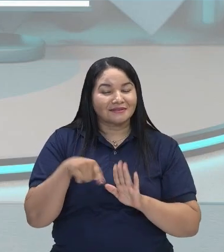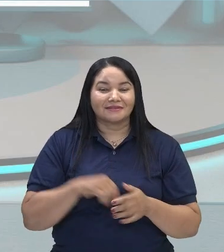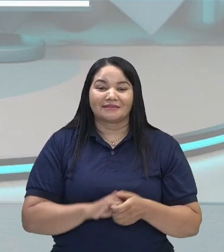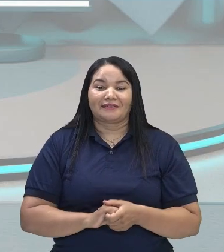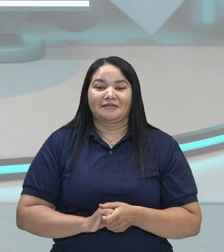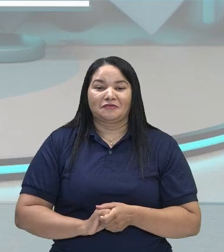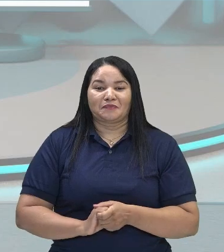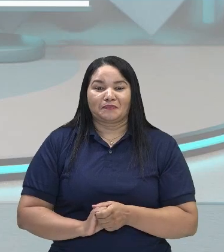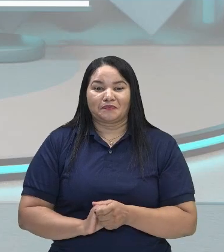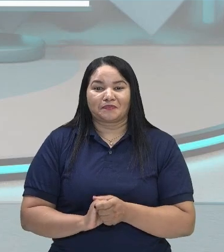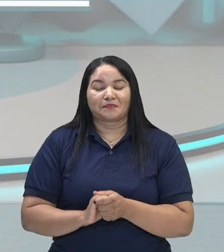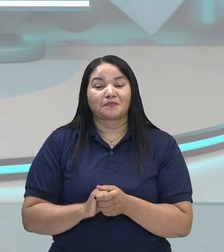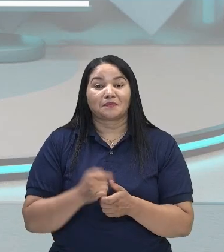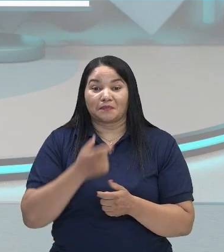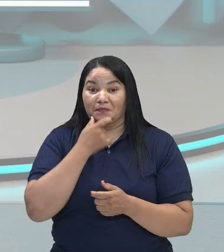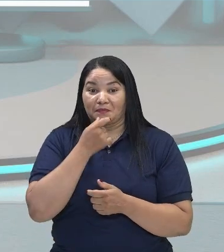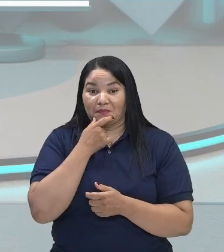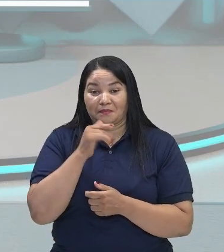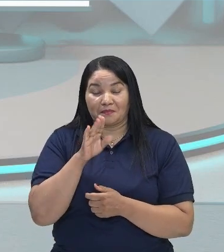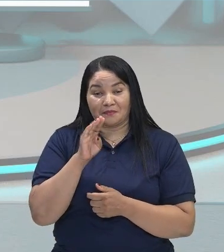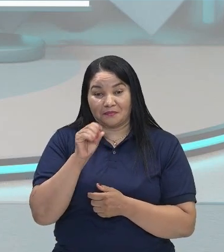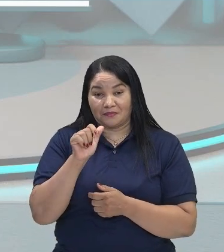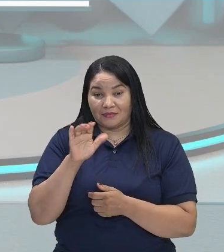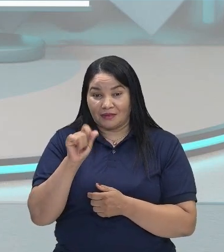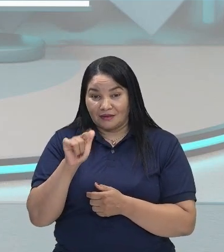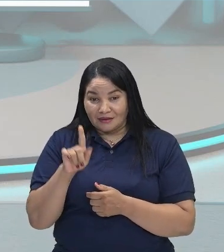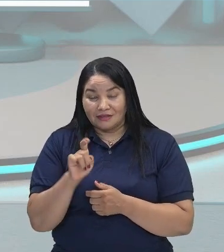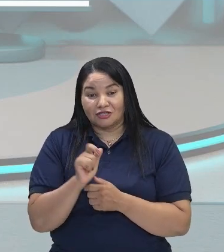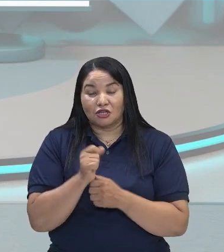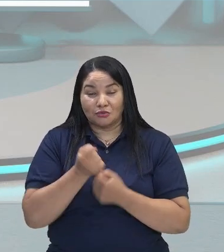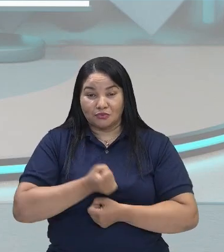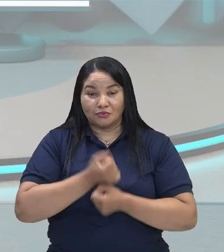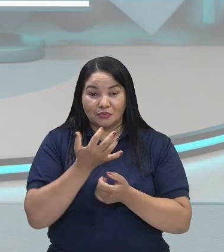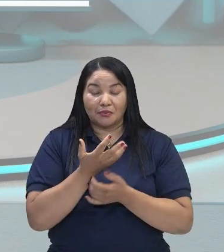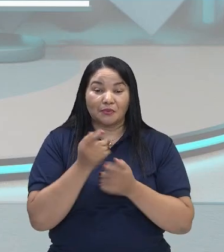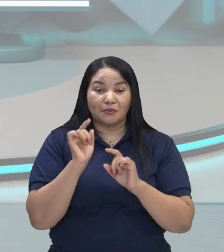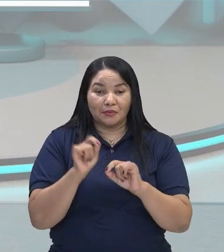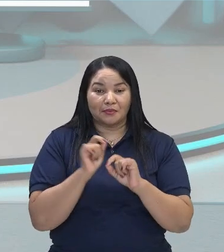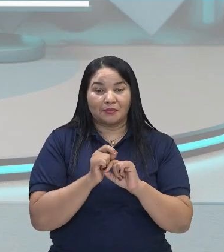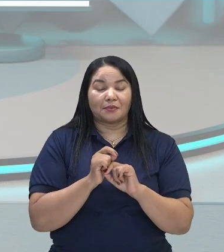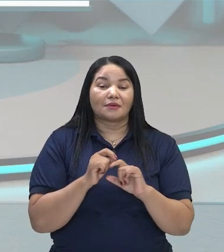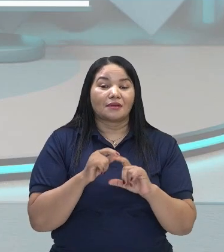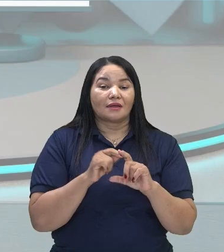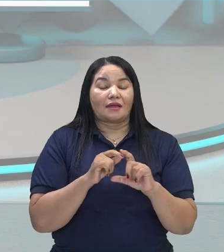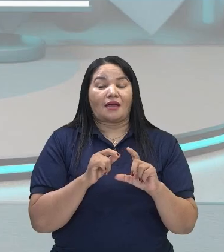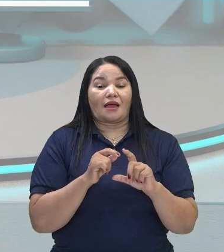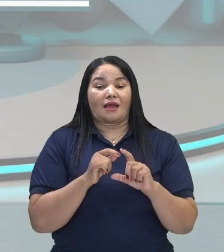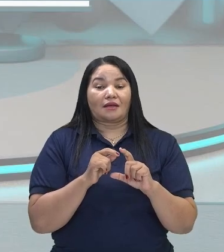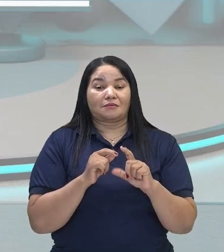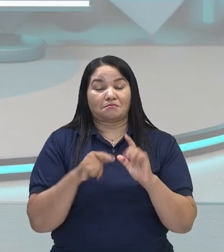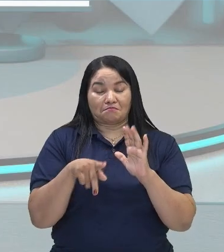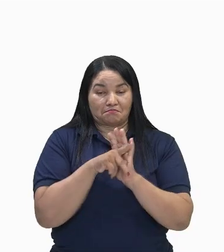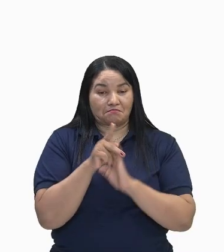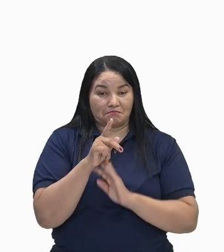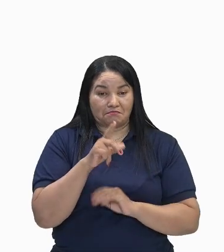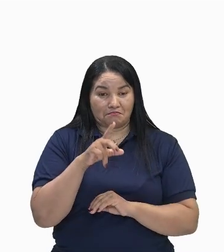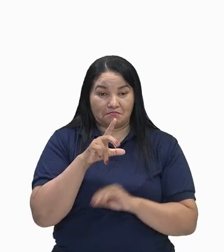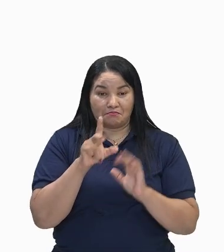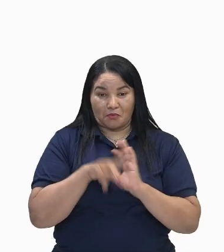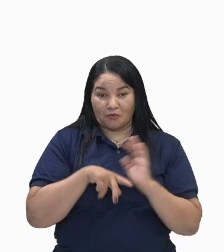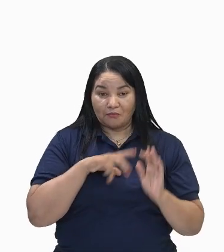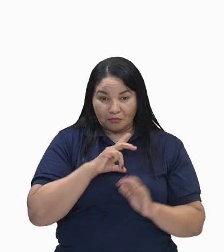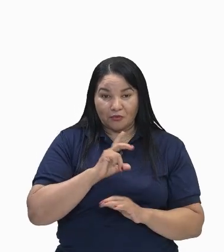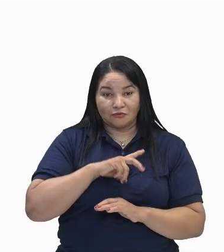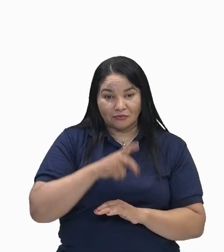é um dos maiores satiristas do arcadismo português. Ele critica com